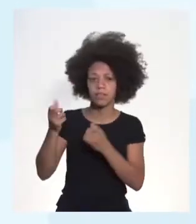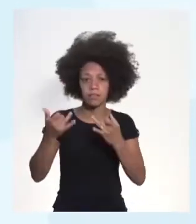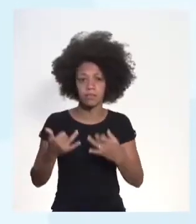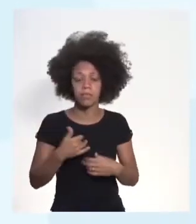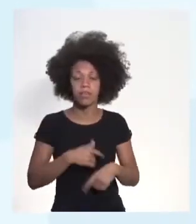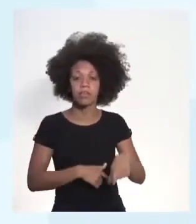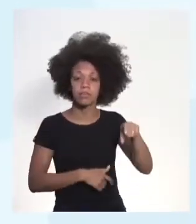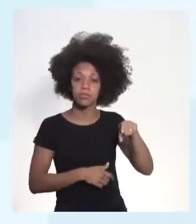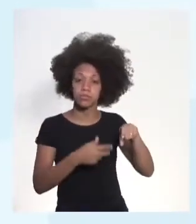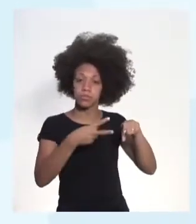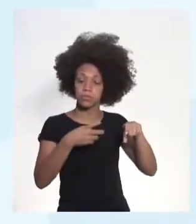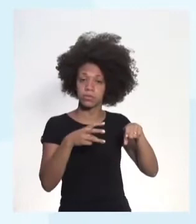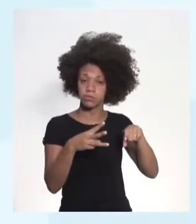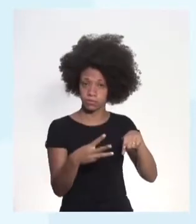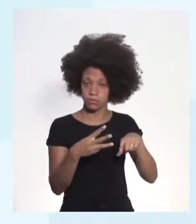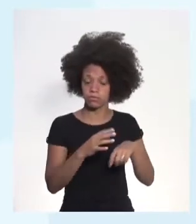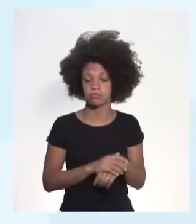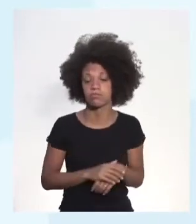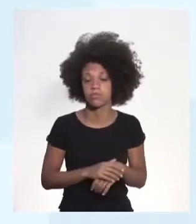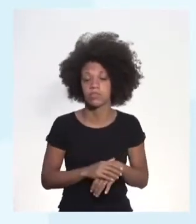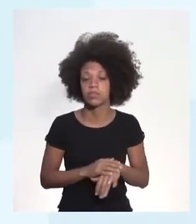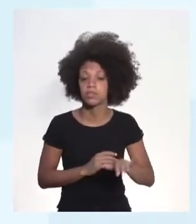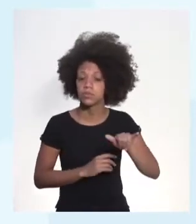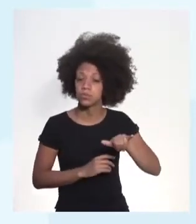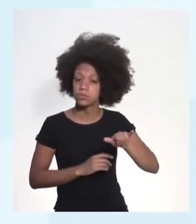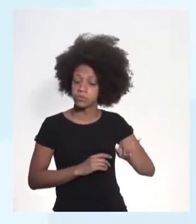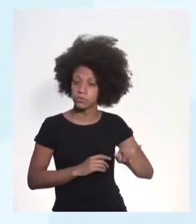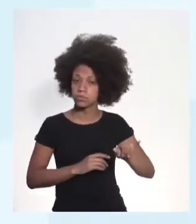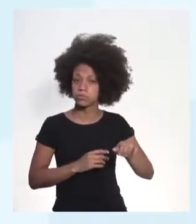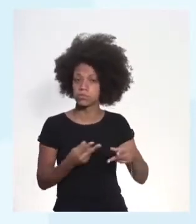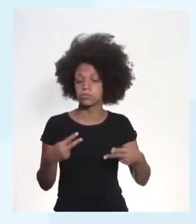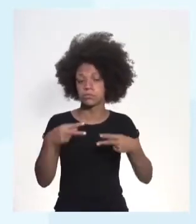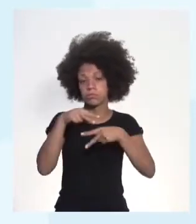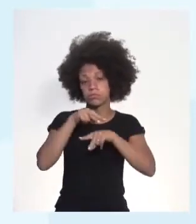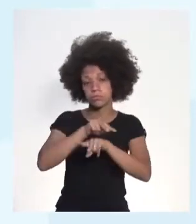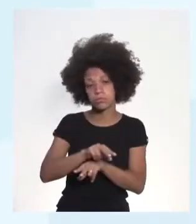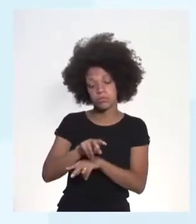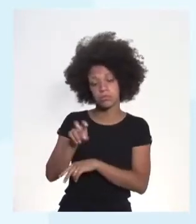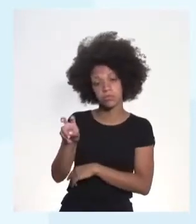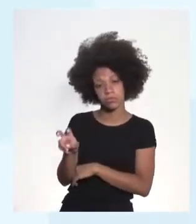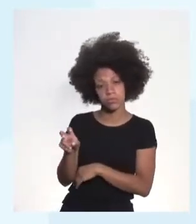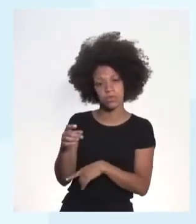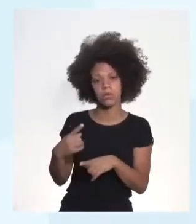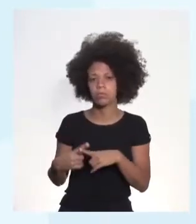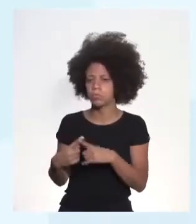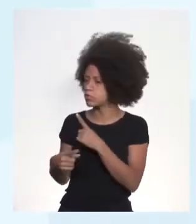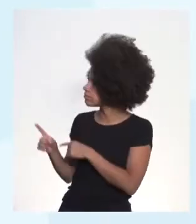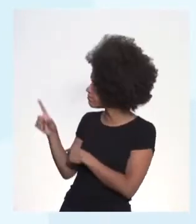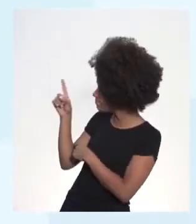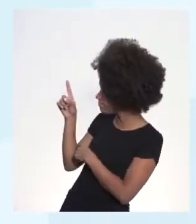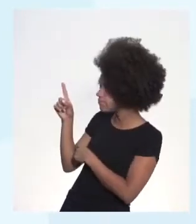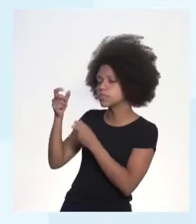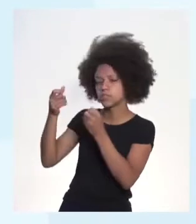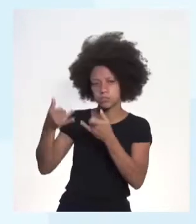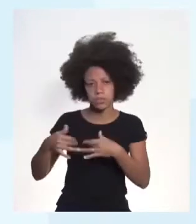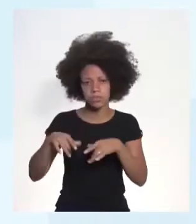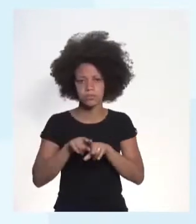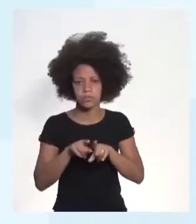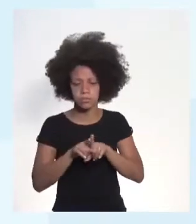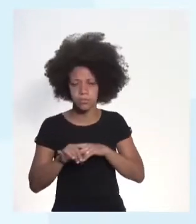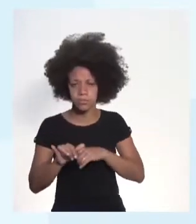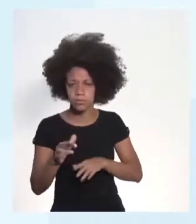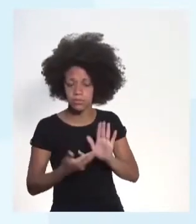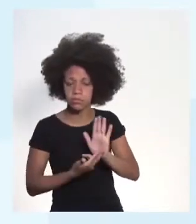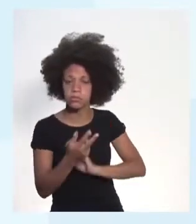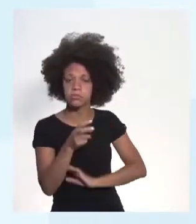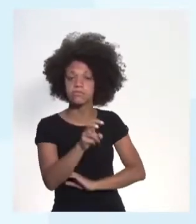três é perfeita e no lugar do Y eu coloquei os 5 é porque lá em cima também né está dizendo que eu isso aparecendo